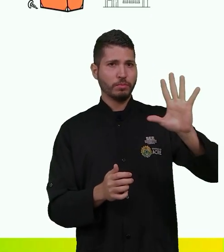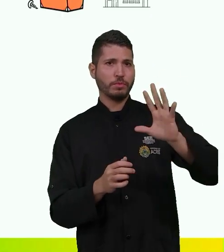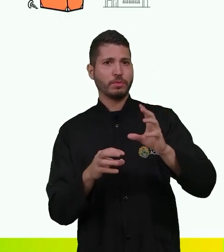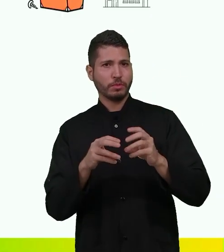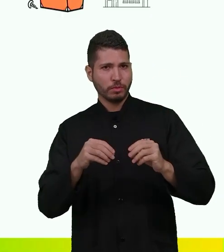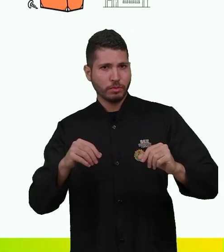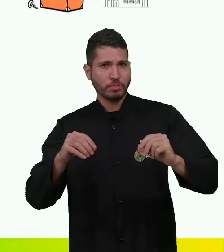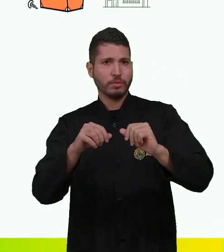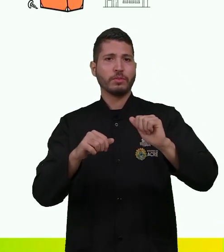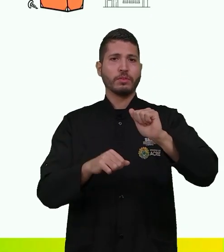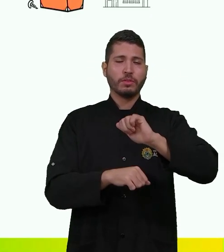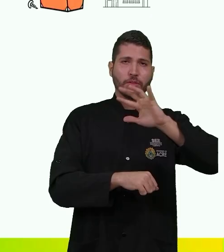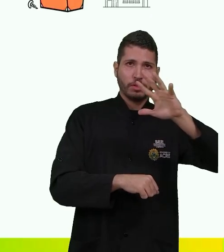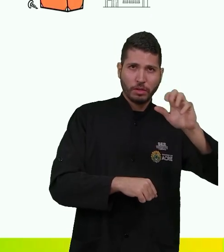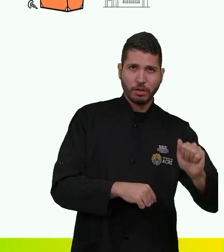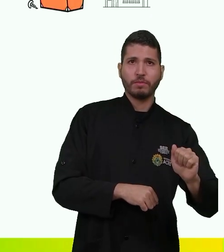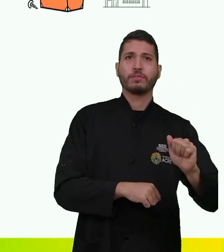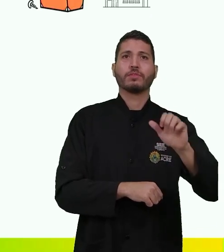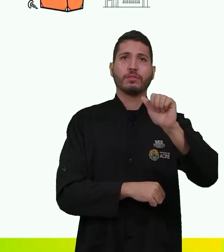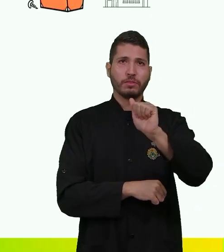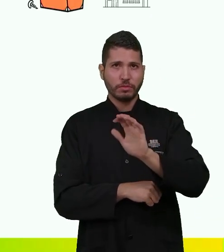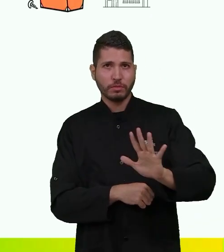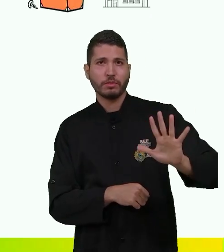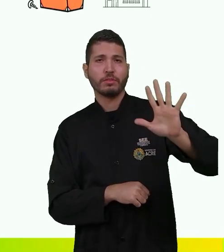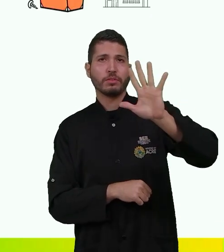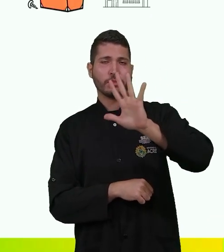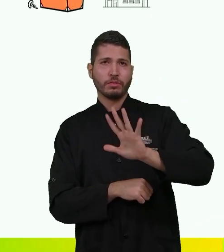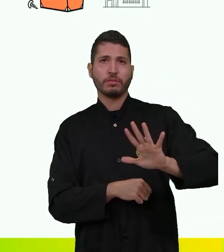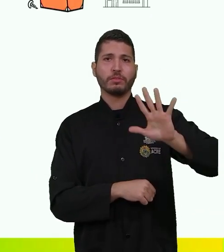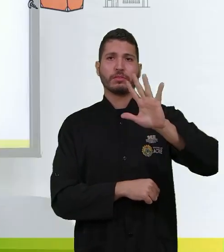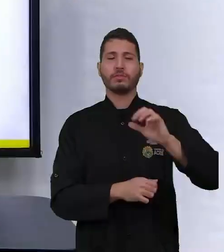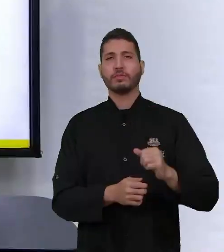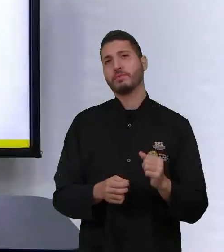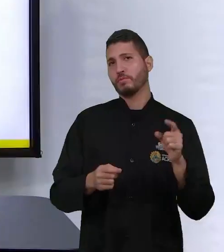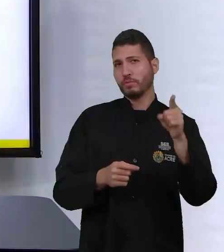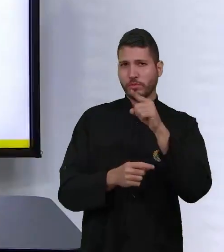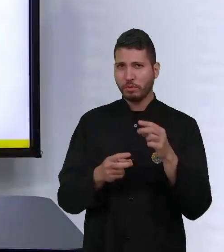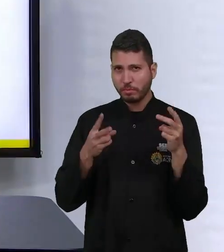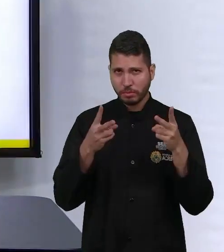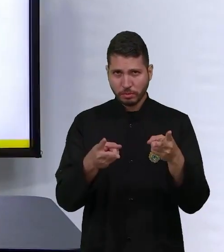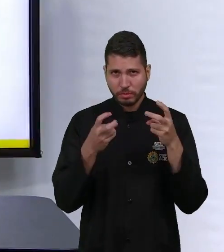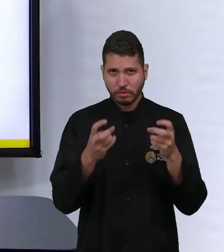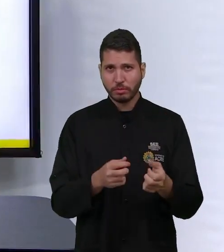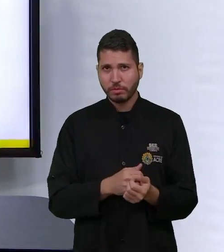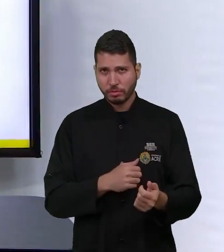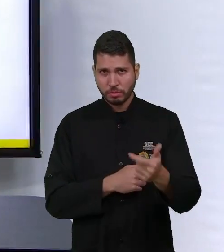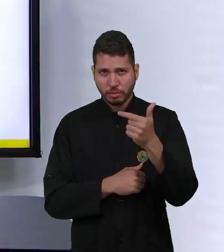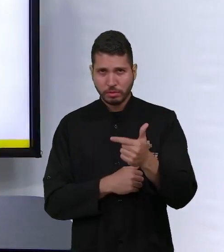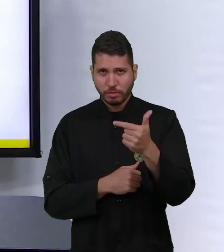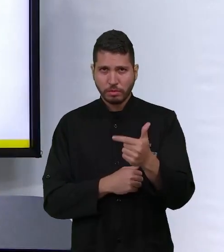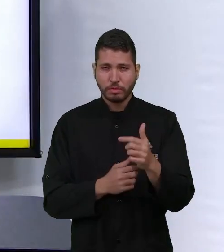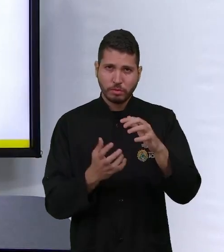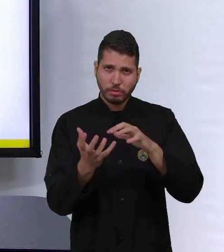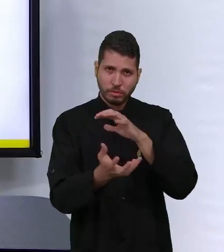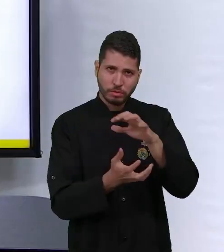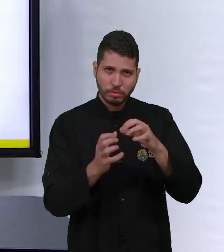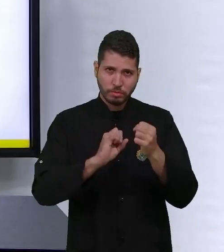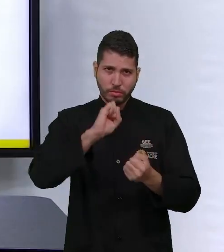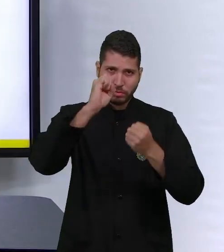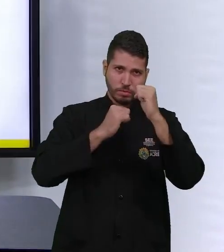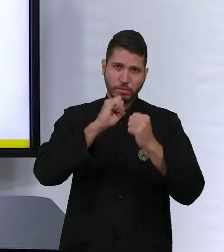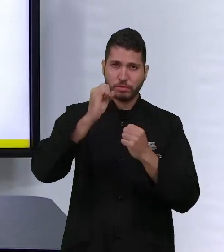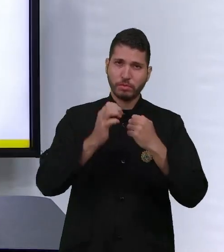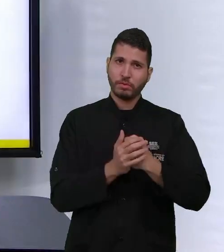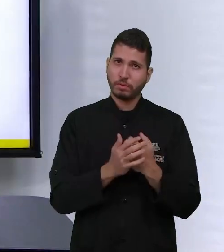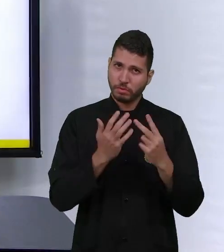três principais características da Revolução Industrial. Vocês vão perceber, gente, que a segunda Revolução Industrial é uma